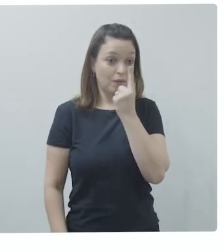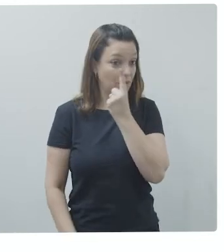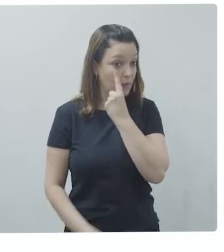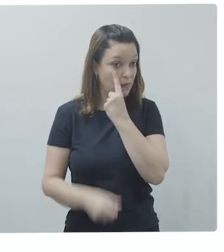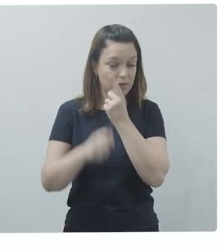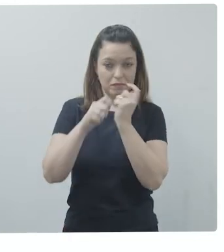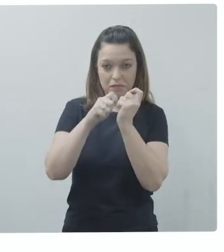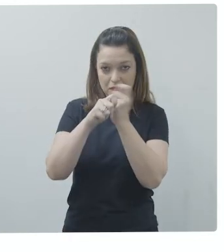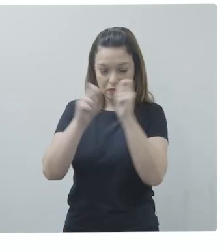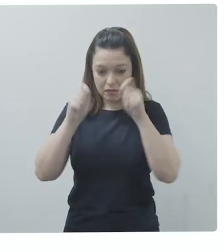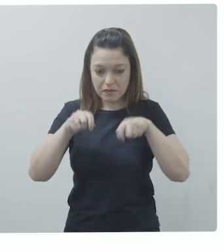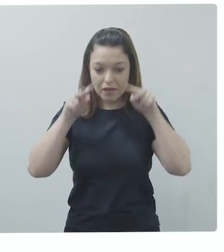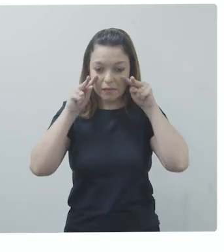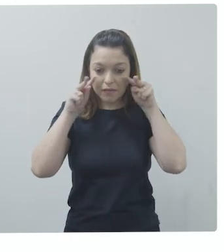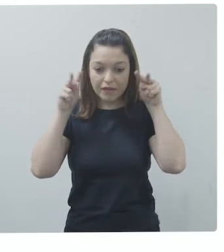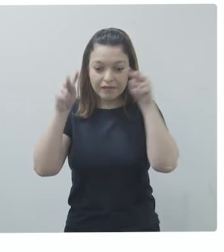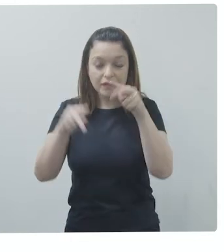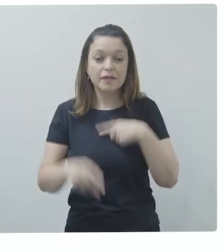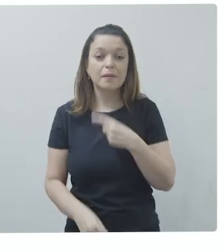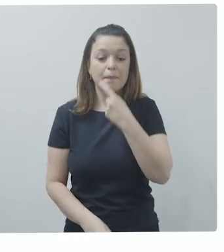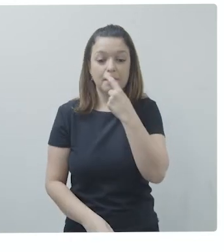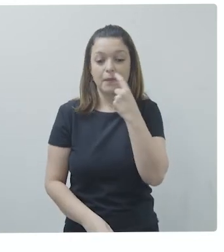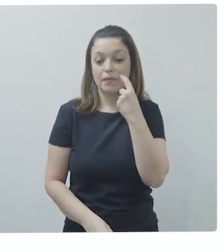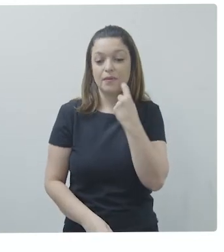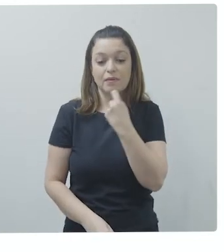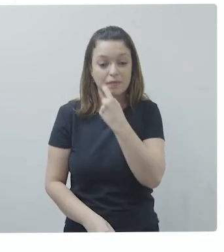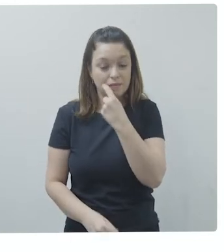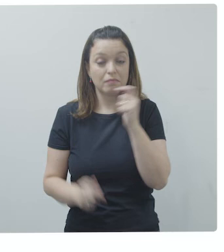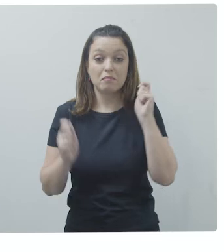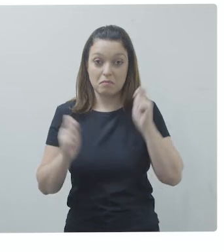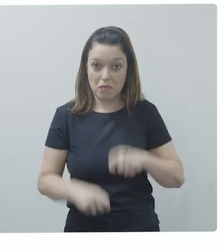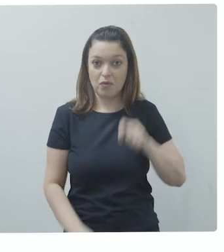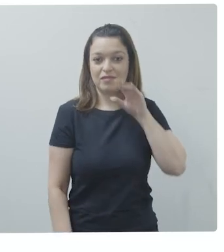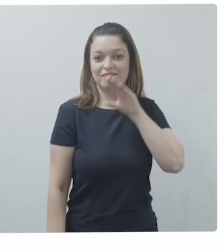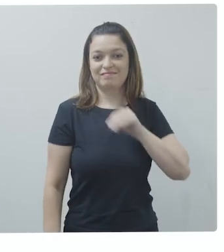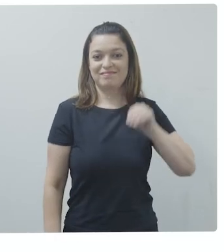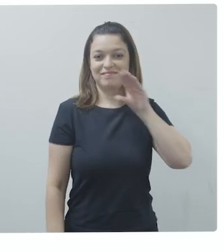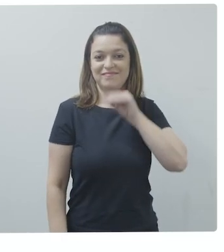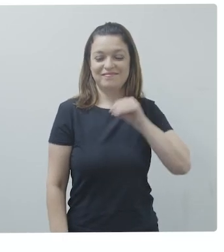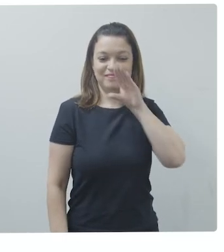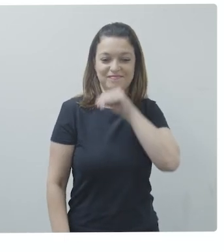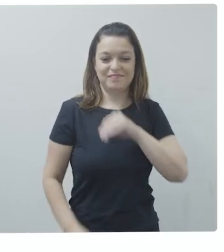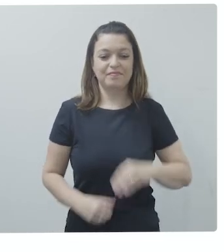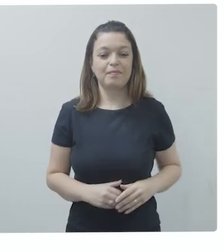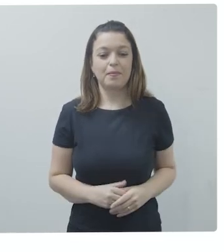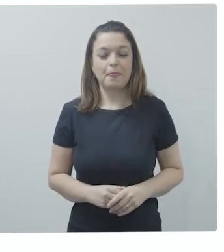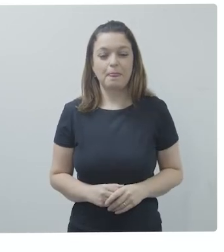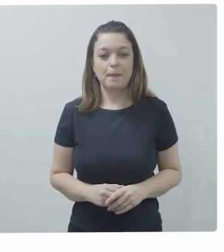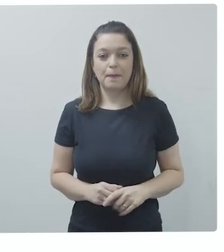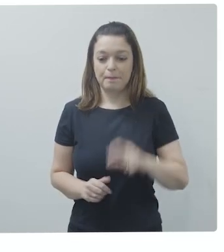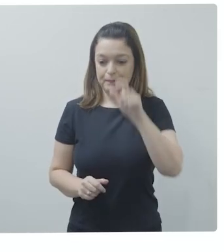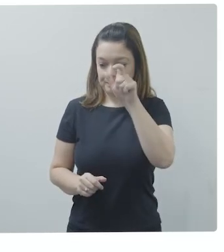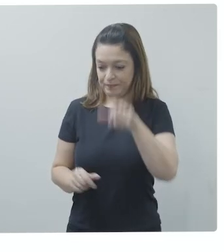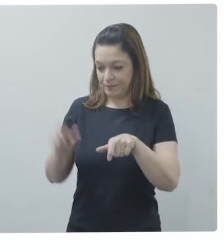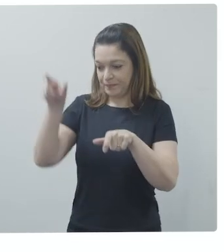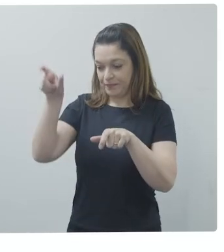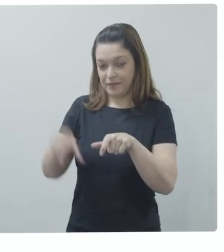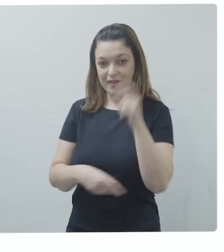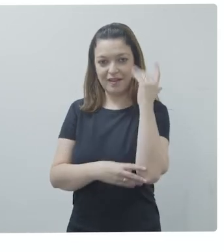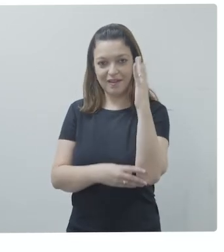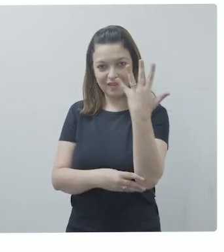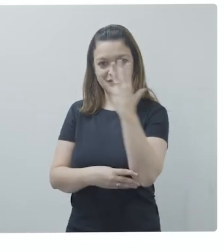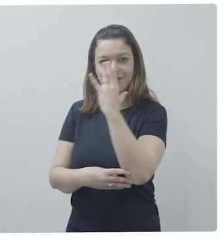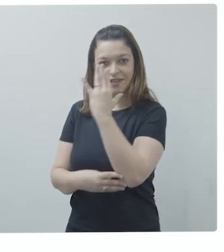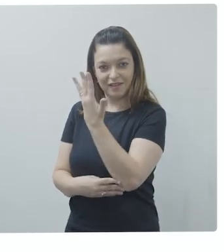pudessem ver. E seus lábios para que então pudessem falar. Os dois troncos na praia agora